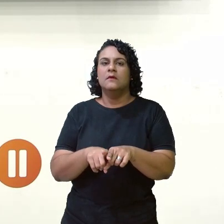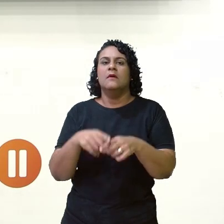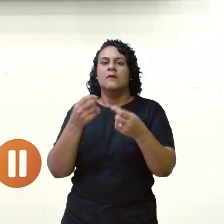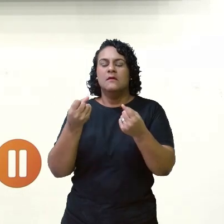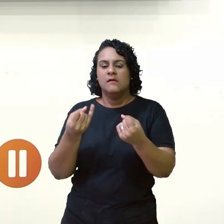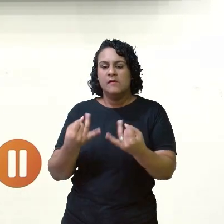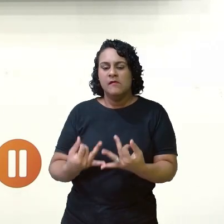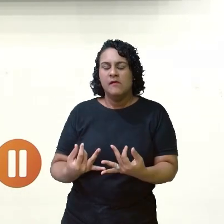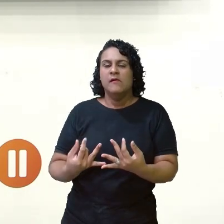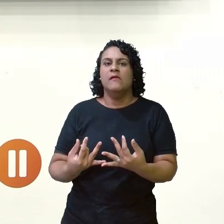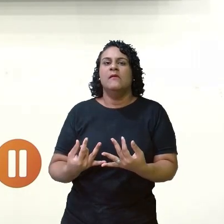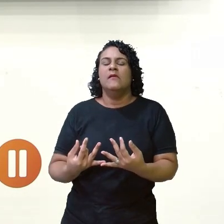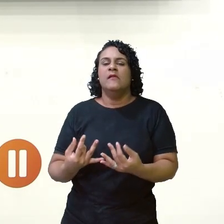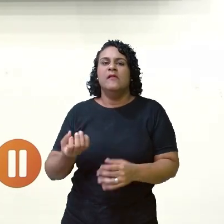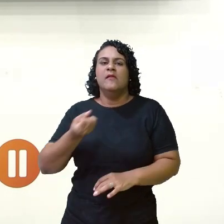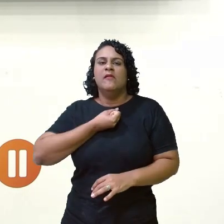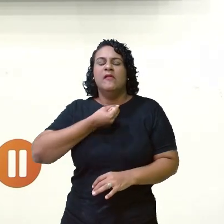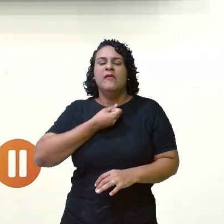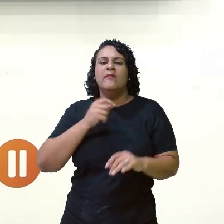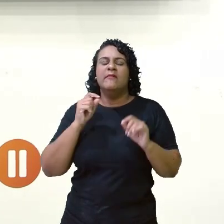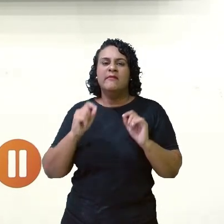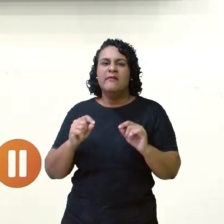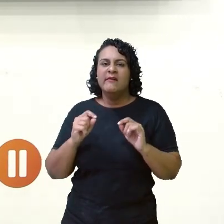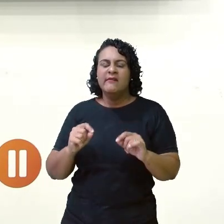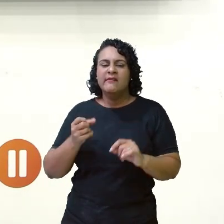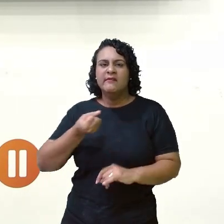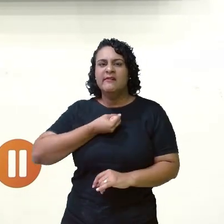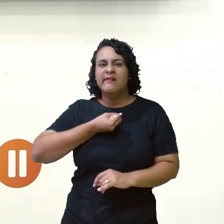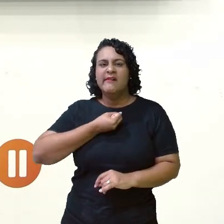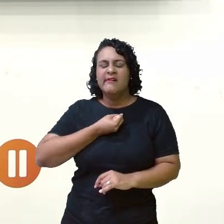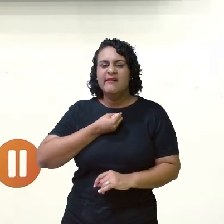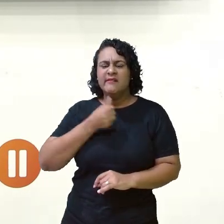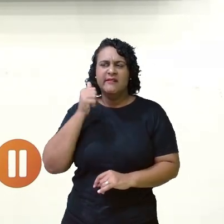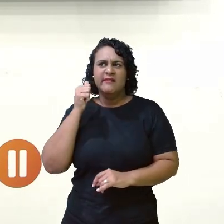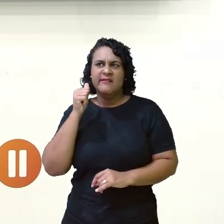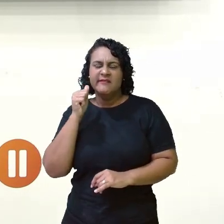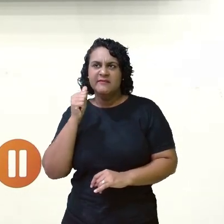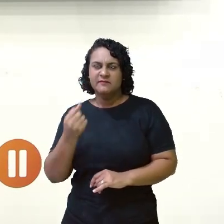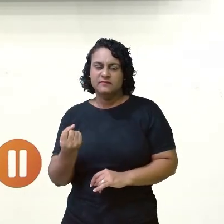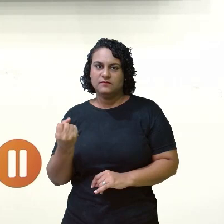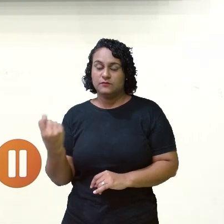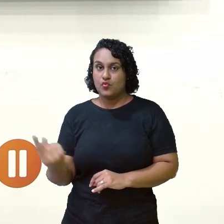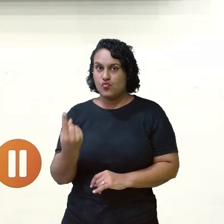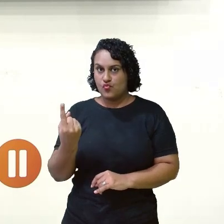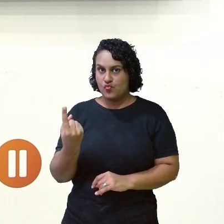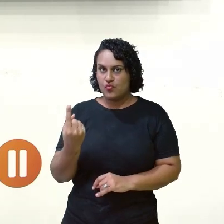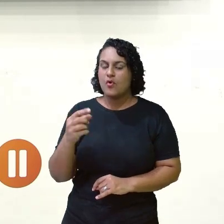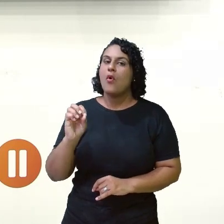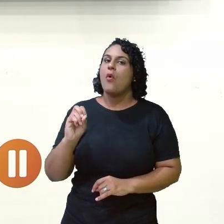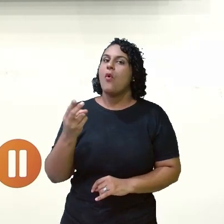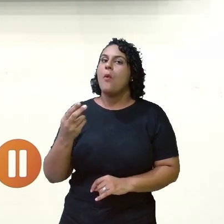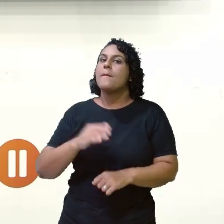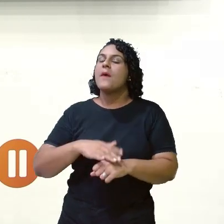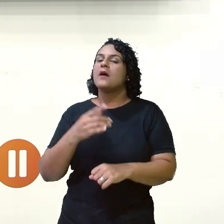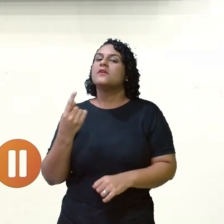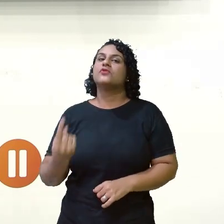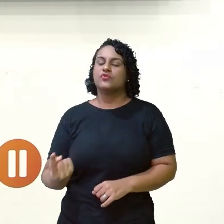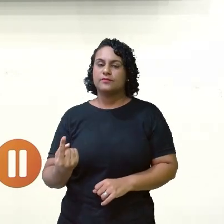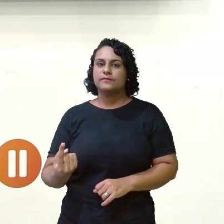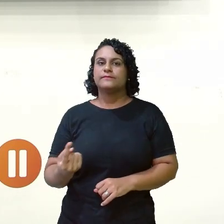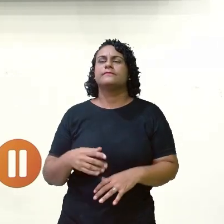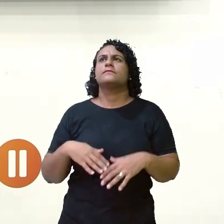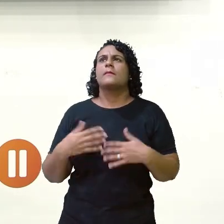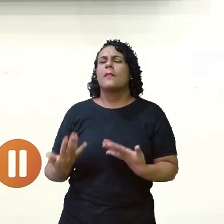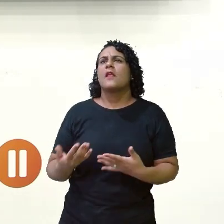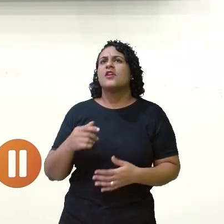falando em número, quer dizer o quê? Quando a gente fala em número, singular ou plural. E quando a gente está falando